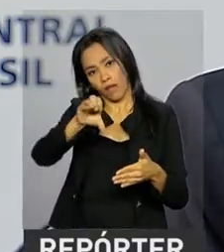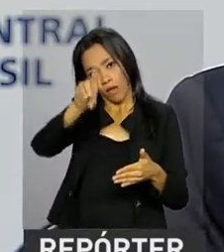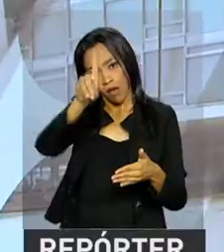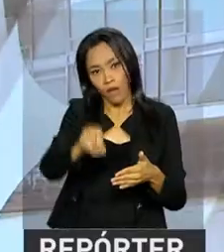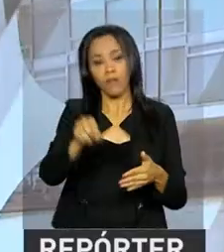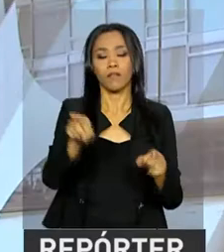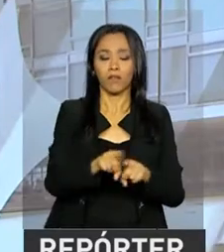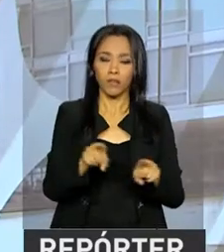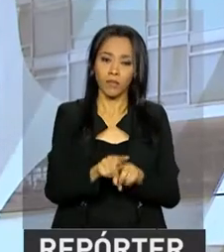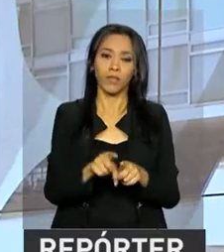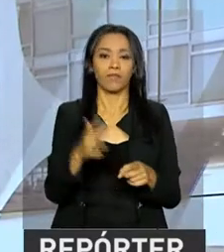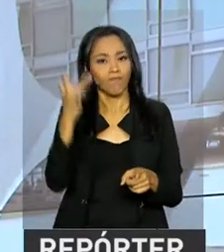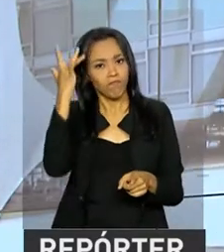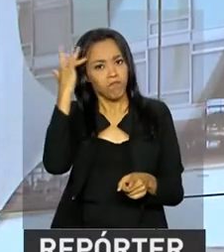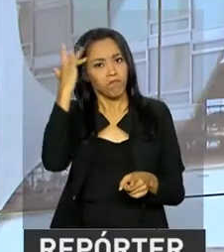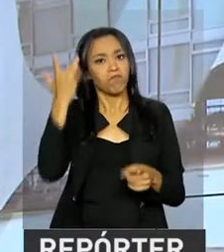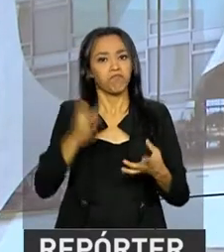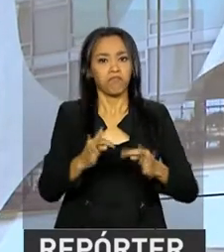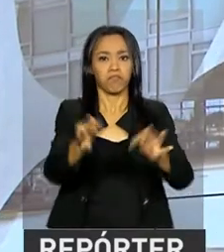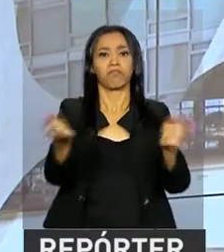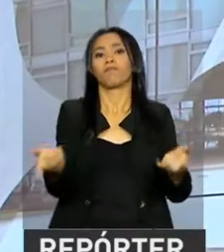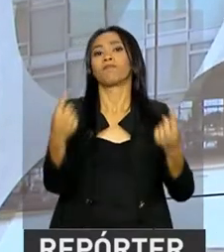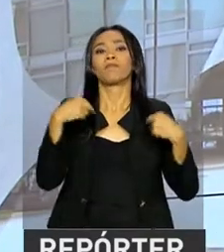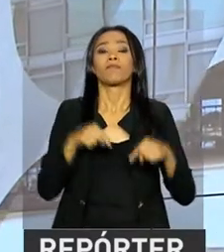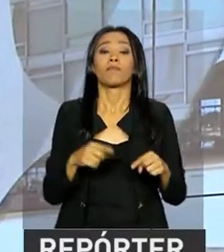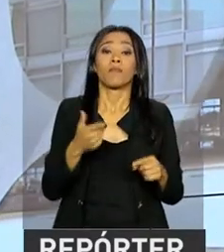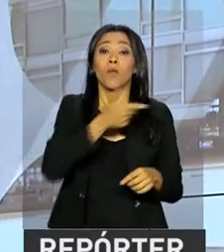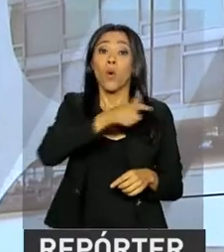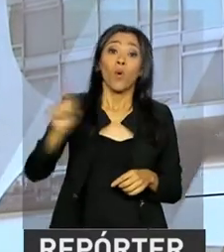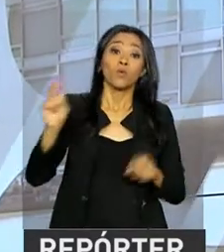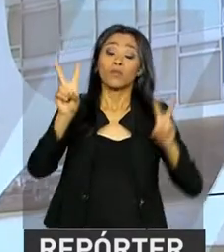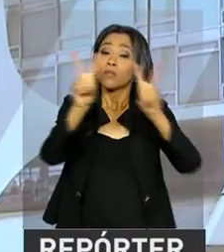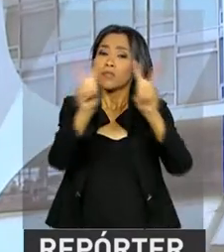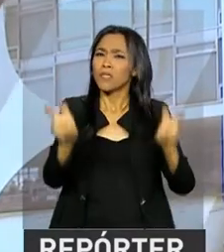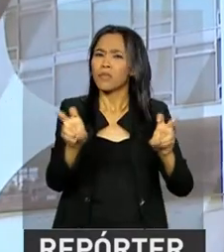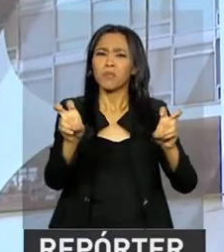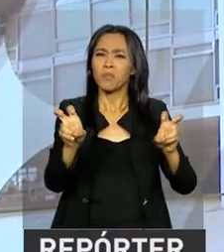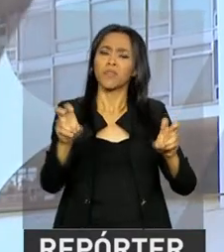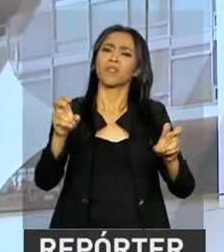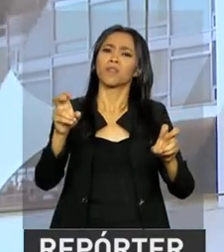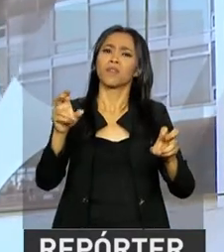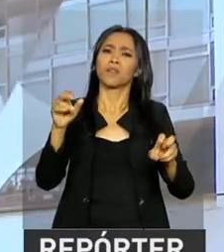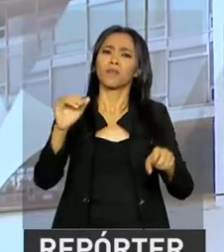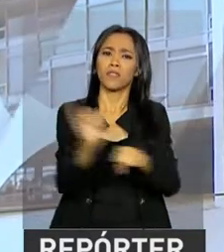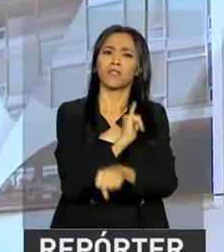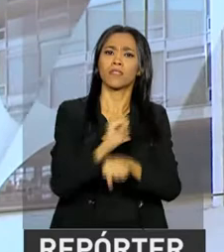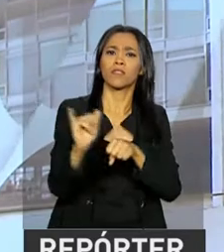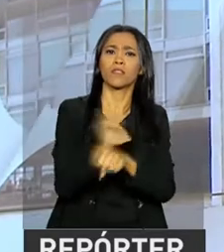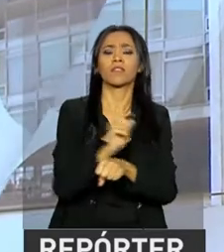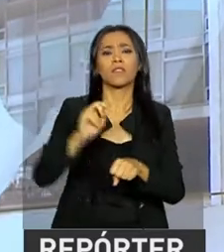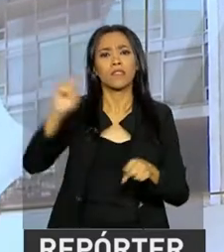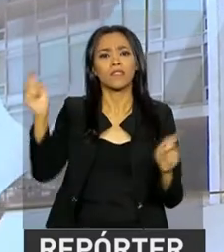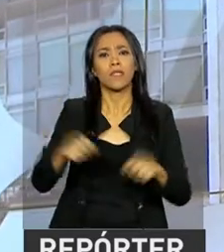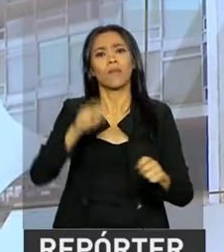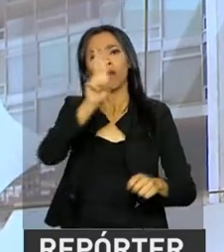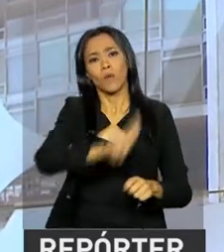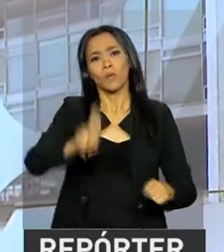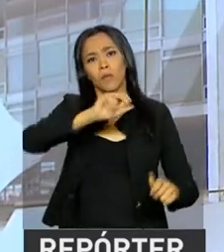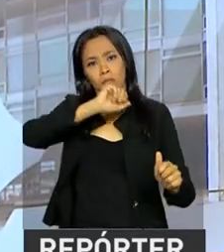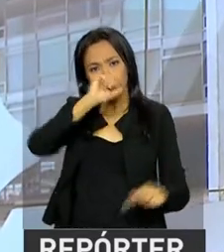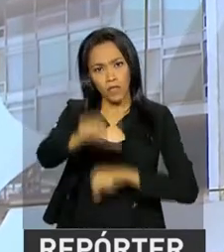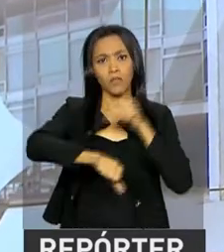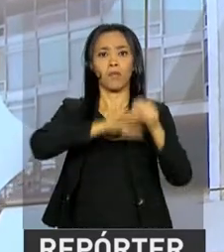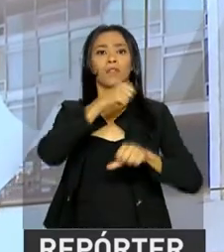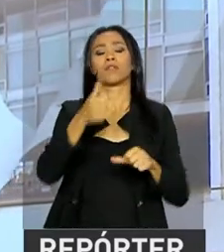moderna. E agora vamos falar de um instrumento que pode ser usado para a transformação social,